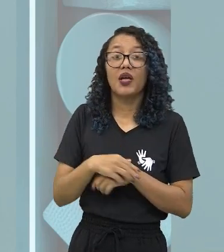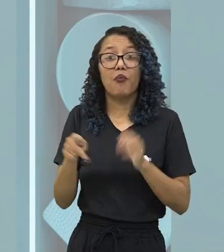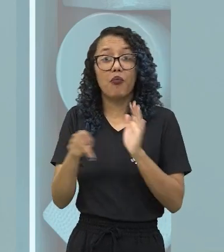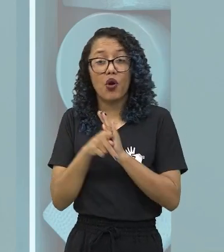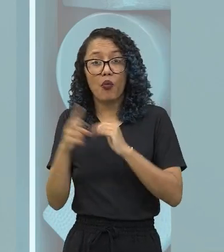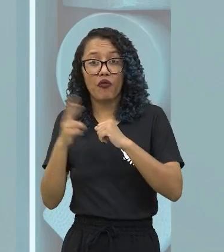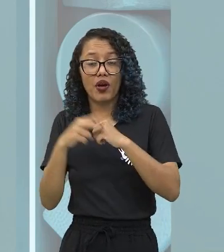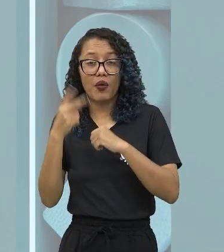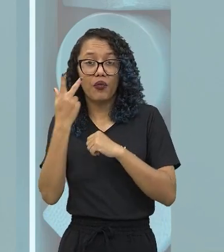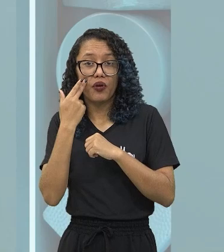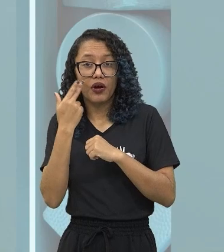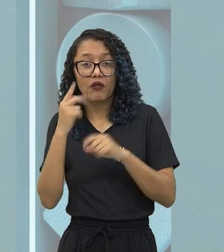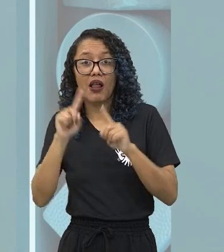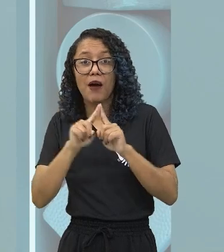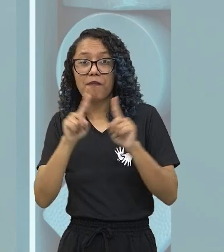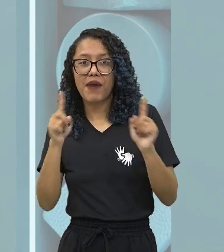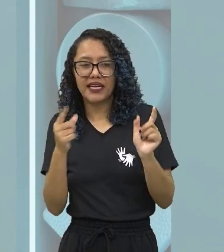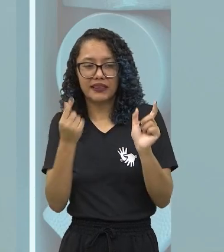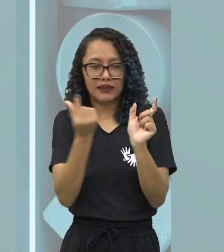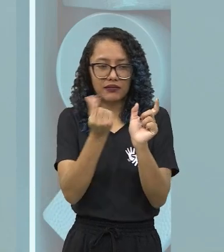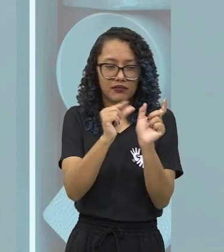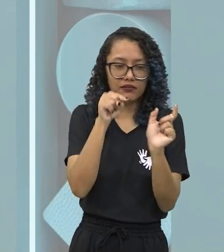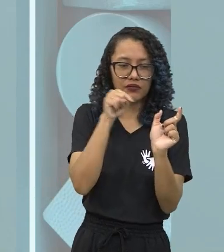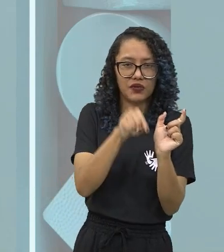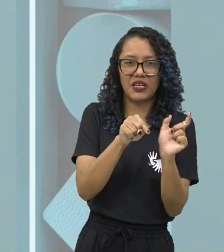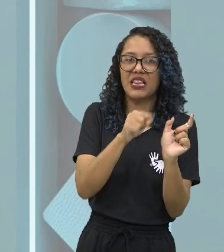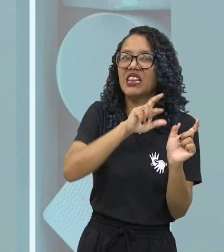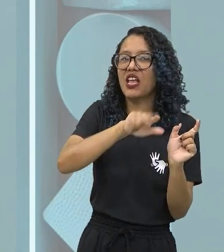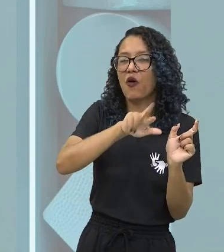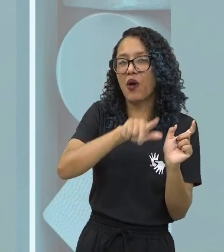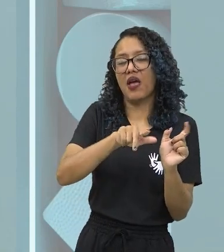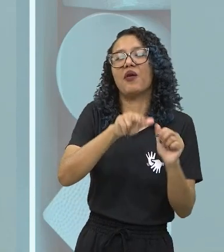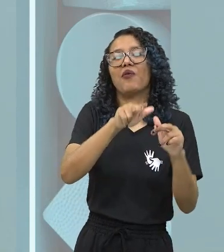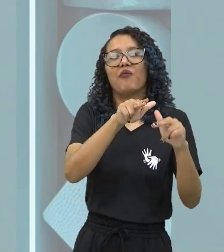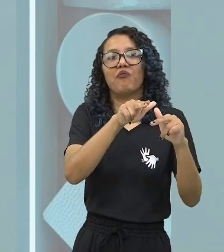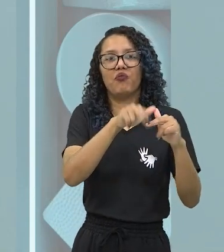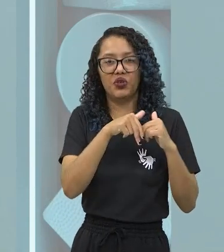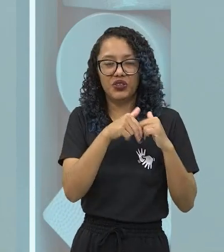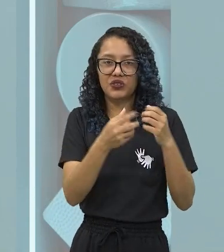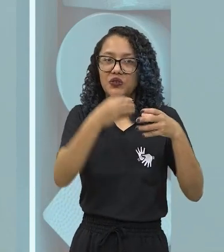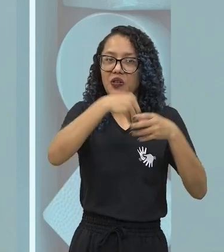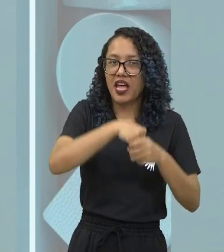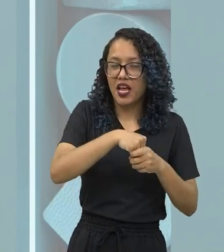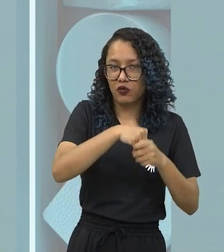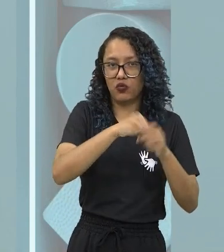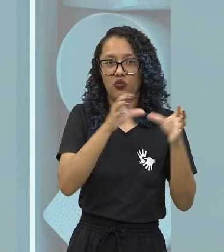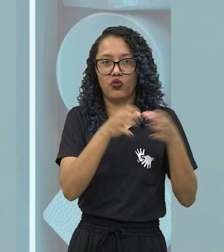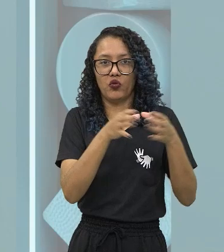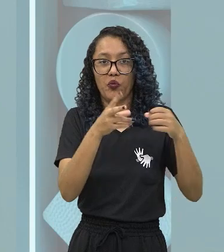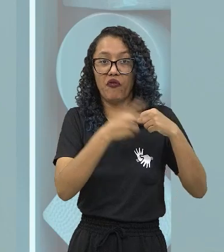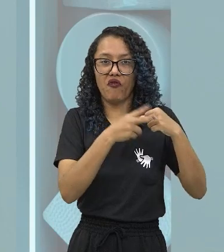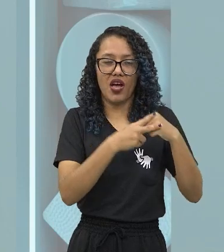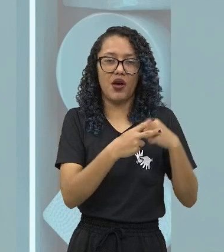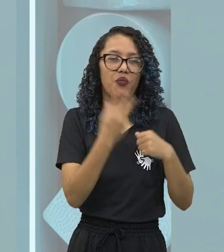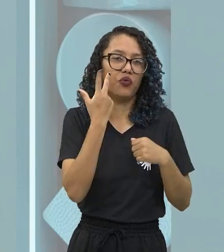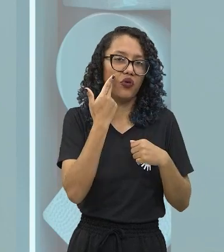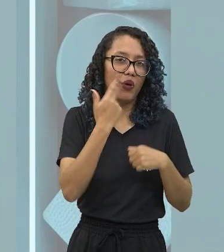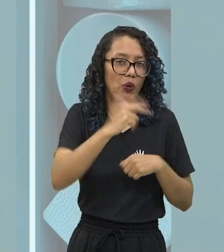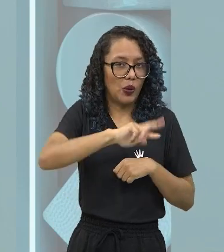sendo trabalhado no pretérito perfeito composto. Daqui a pouco vocês vão entender mais, tá bom? Vamos,